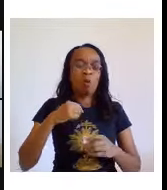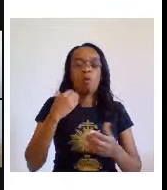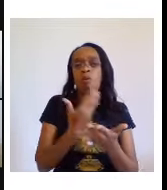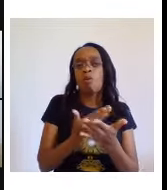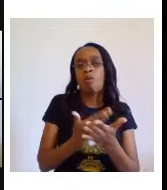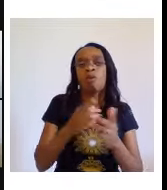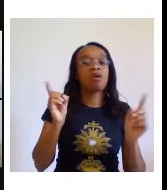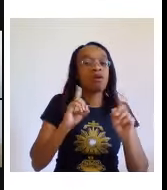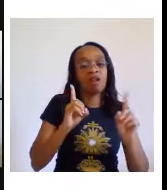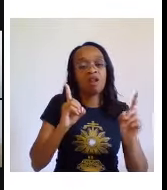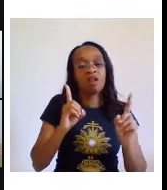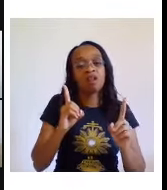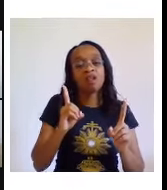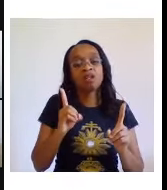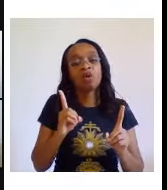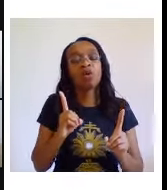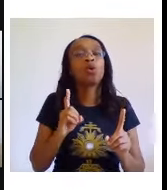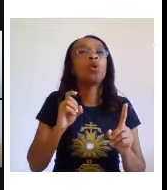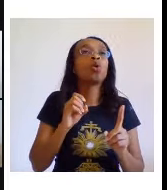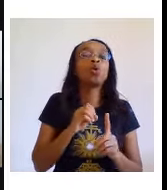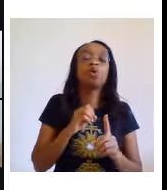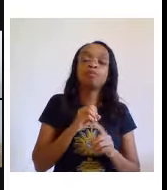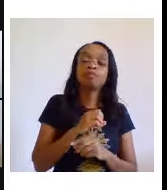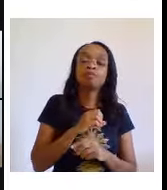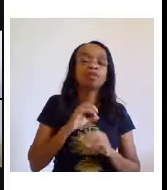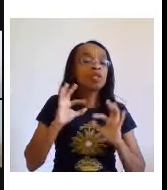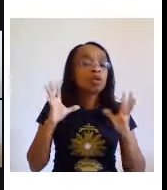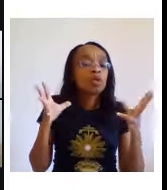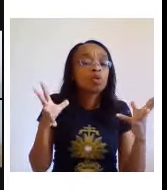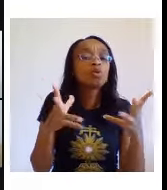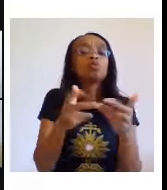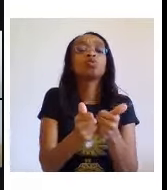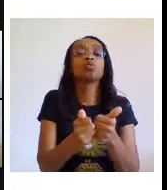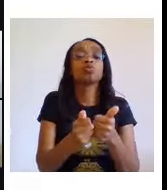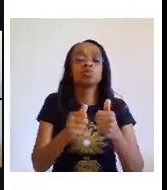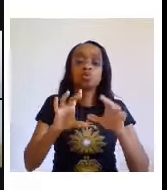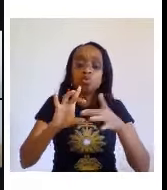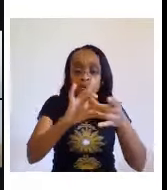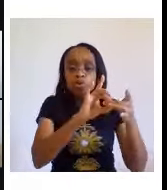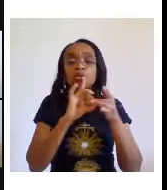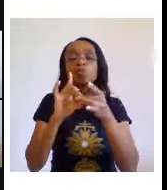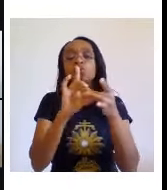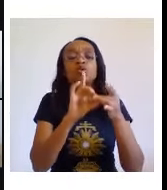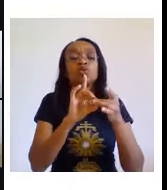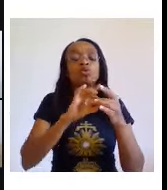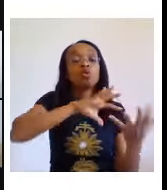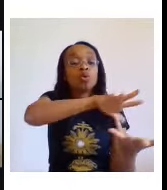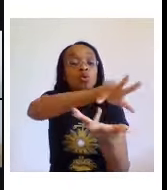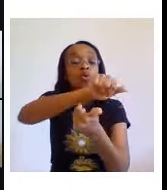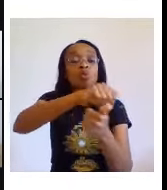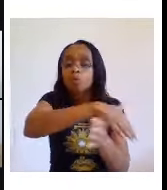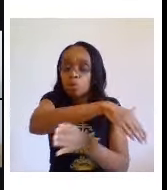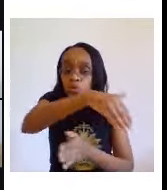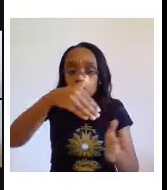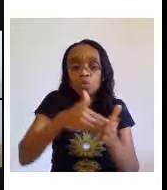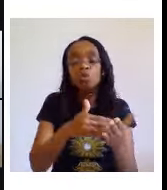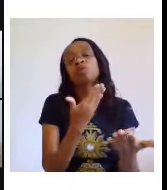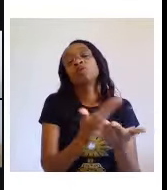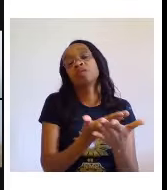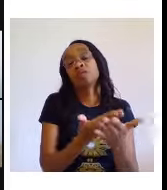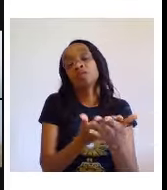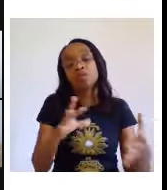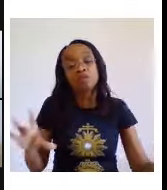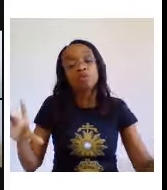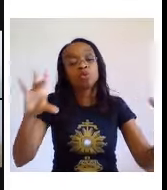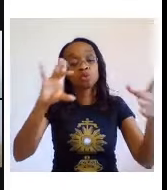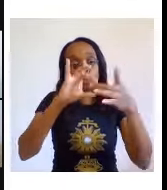instituição específica desenvolve, é uma compilação de estudos do mundo inteiro, e que